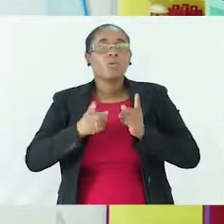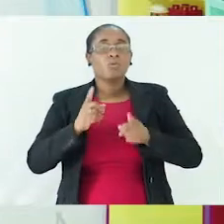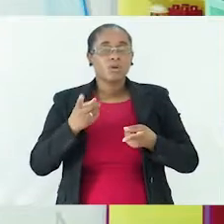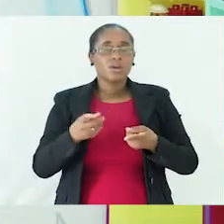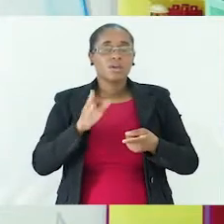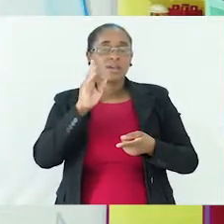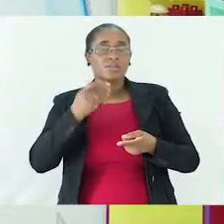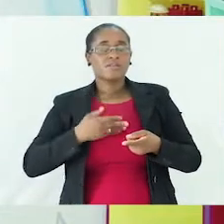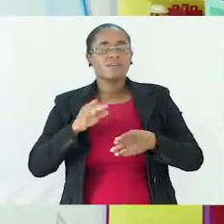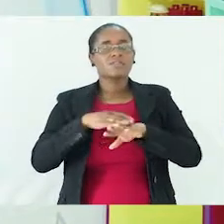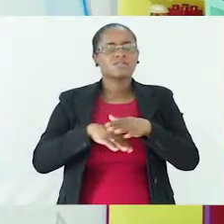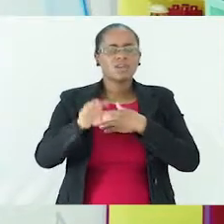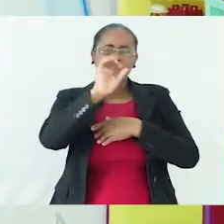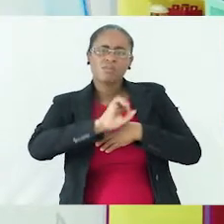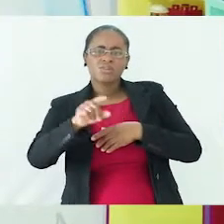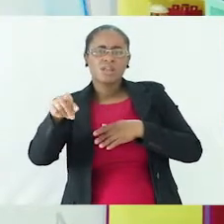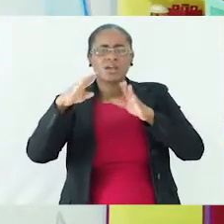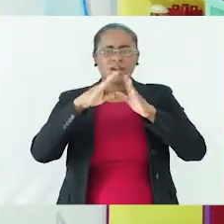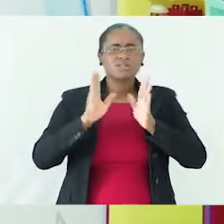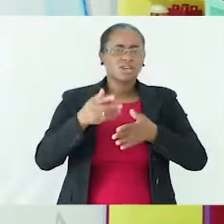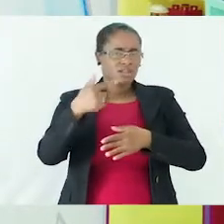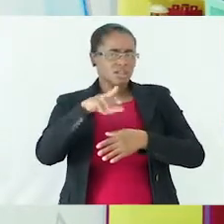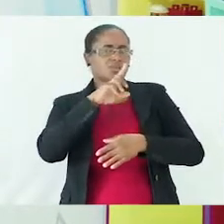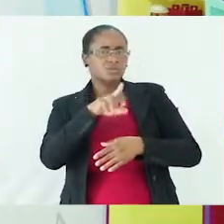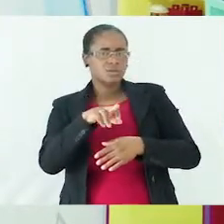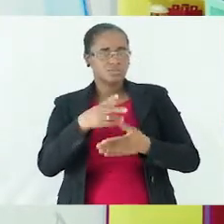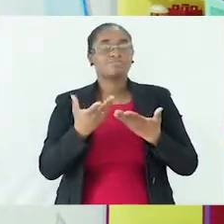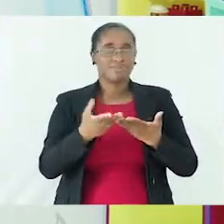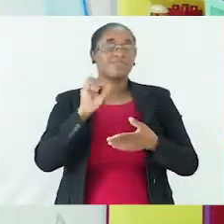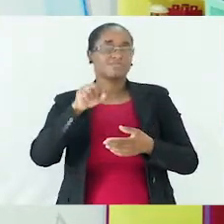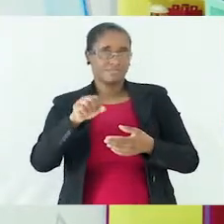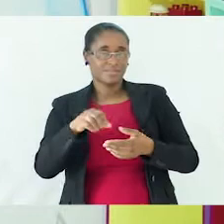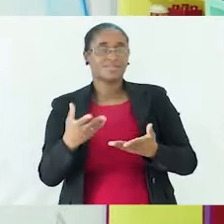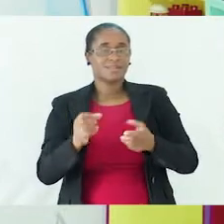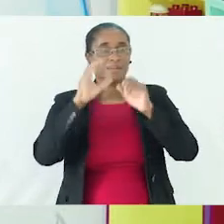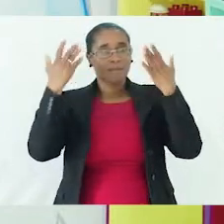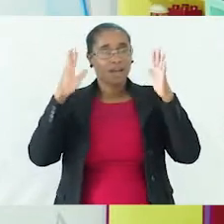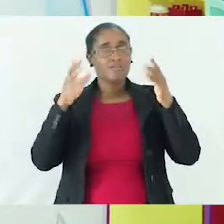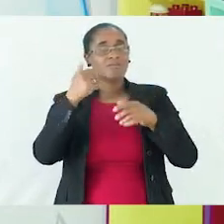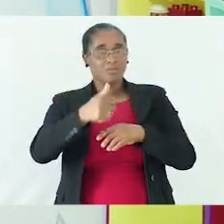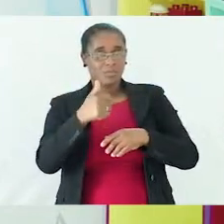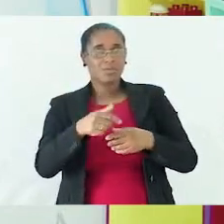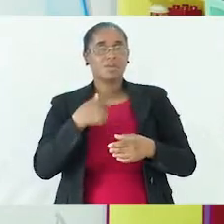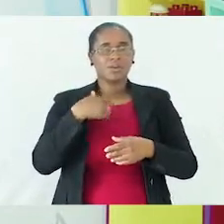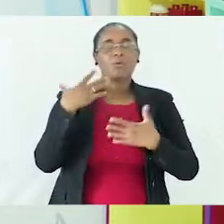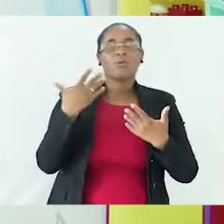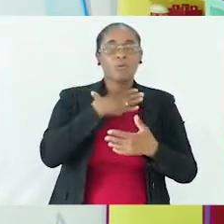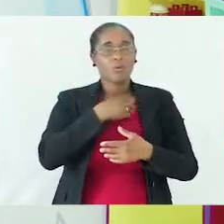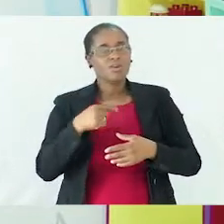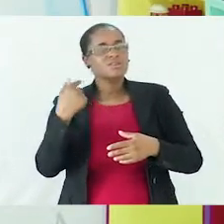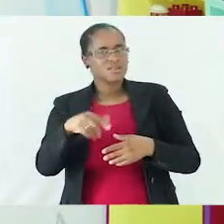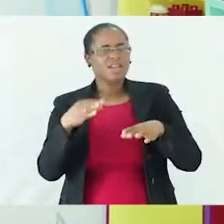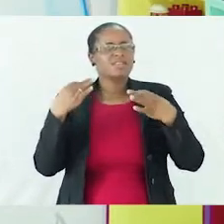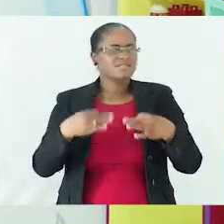casa já têm uma resposta? Obviamente que sim. Bravos meninos, gosto de estar